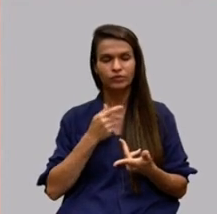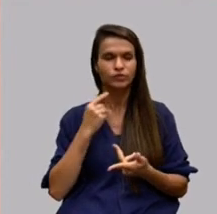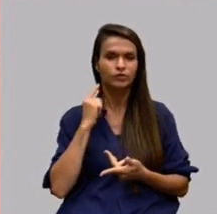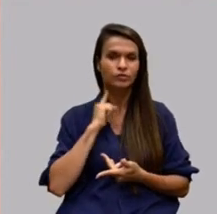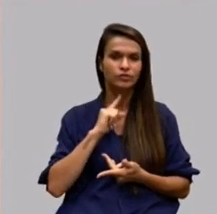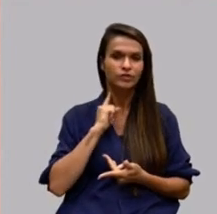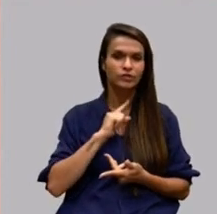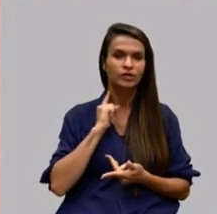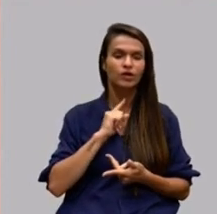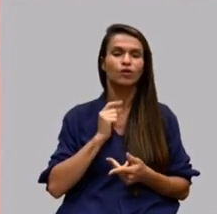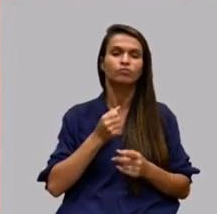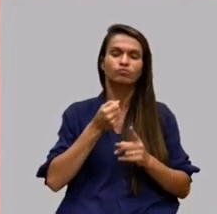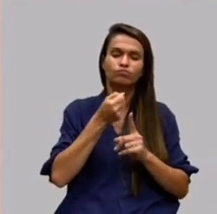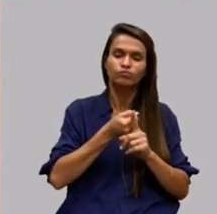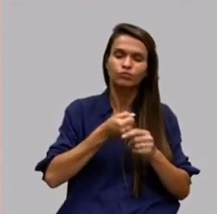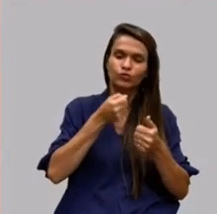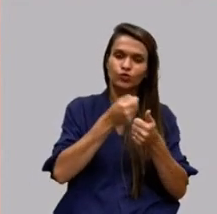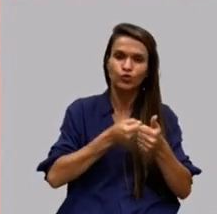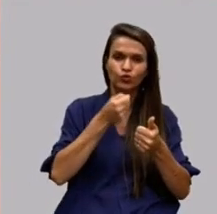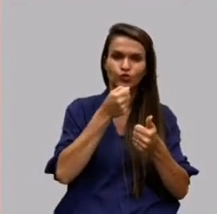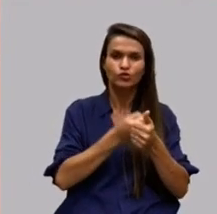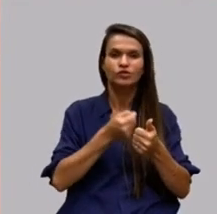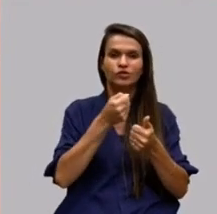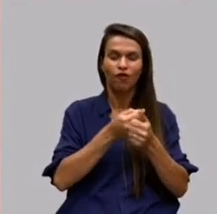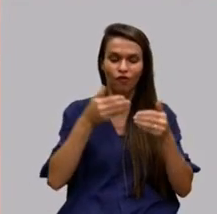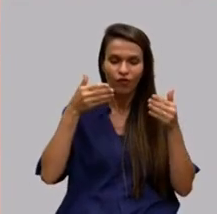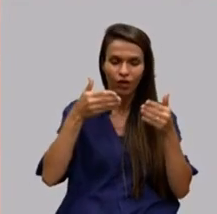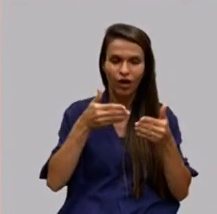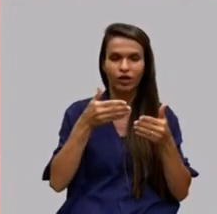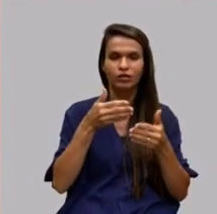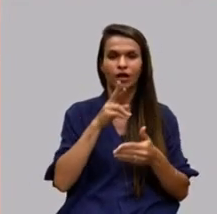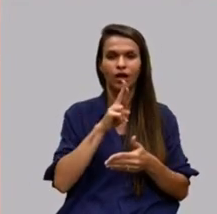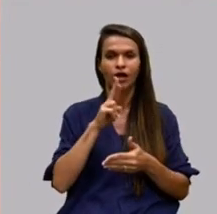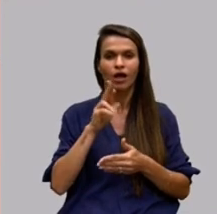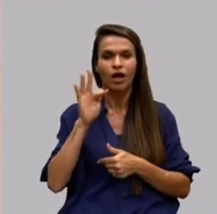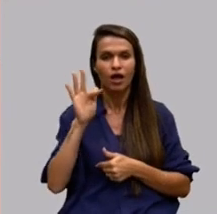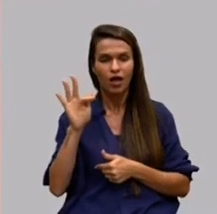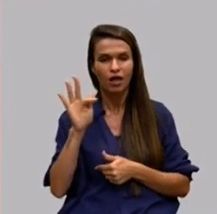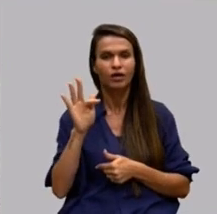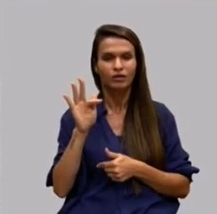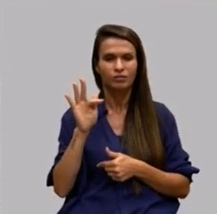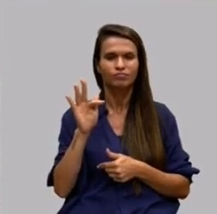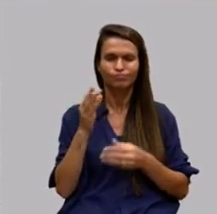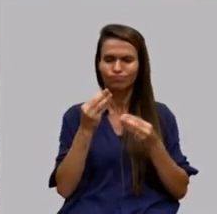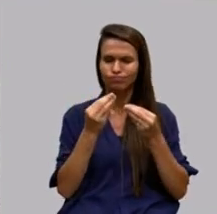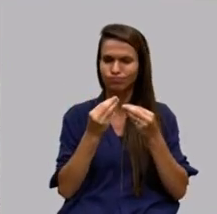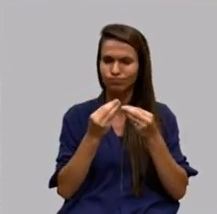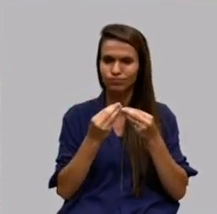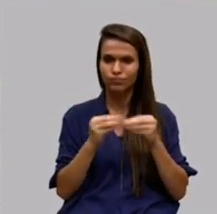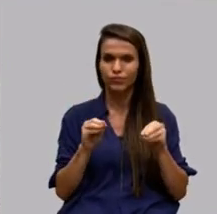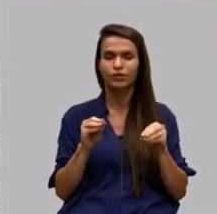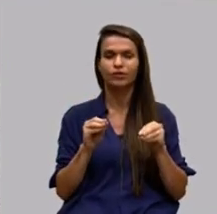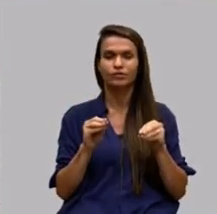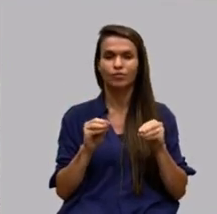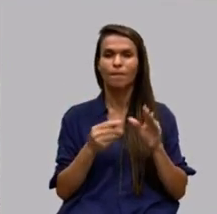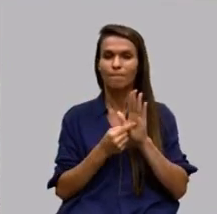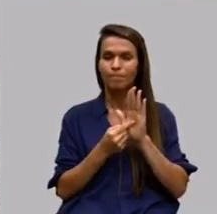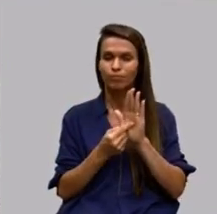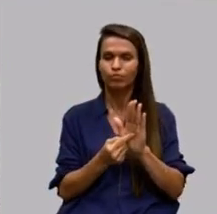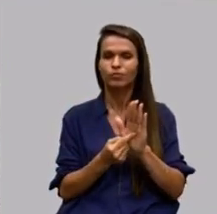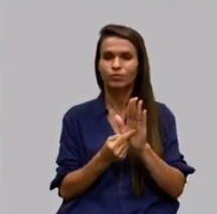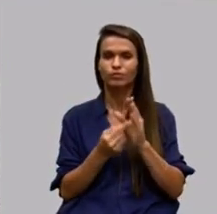a luta contra esse regime. Ele é um desastre do ponto de vista, está se mostrando um desastre